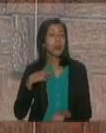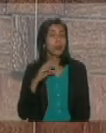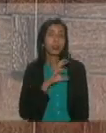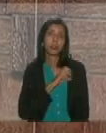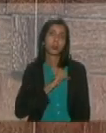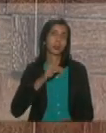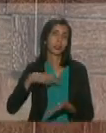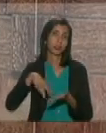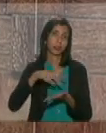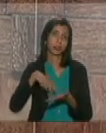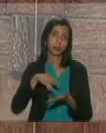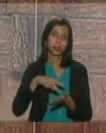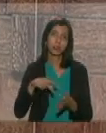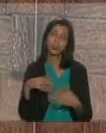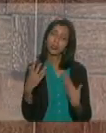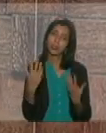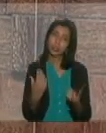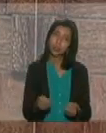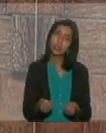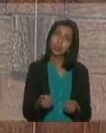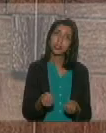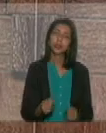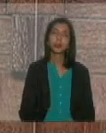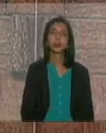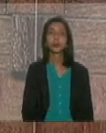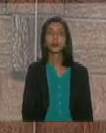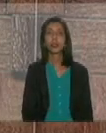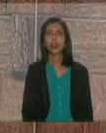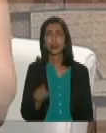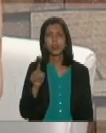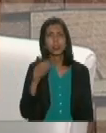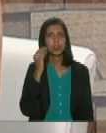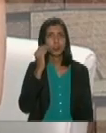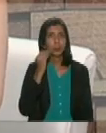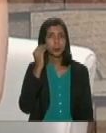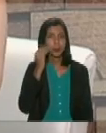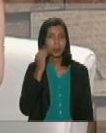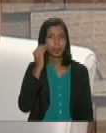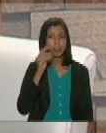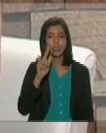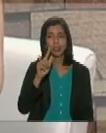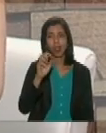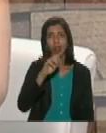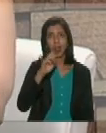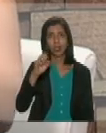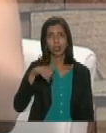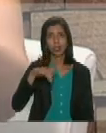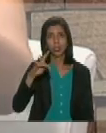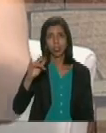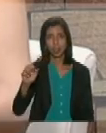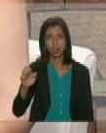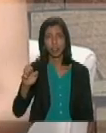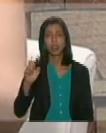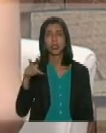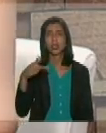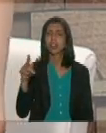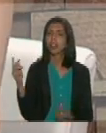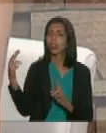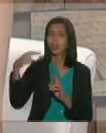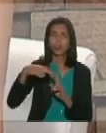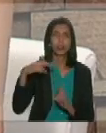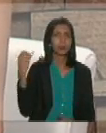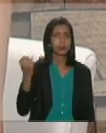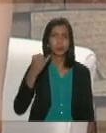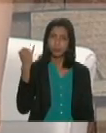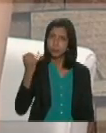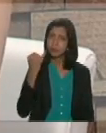porque eu sou uma apaixonada pela dança, então... Isso é sensacional. Acabei botando Você teve uma experiência com o Lenny Daly, como a gente falou, e ele é um marco, uma referência.